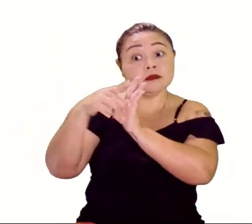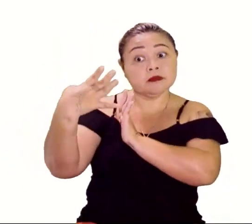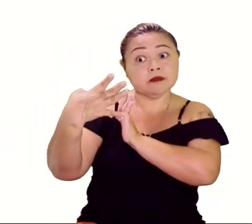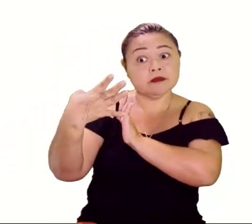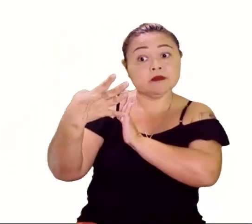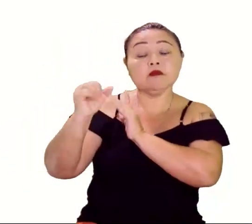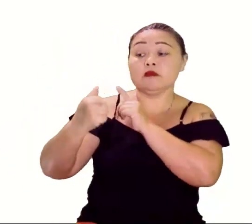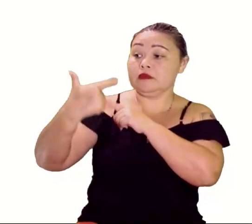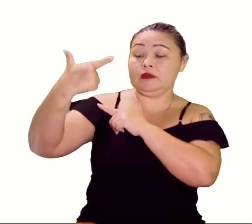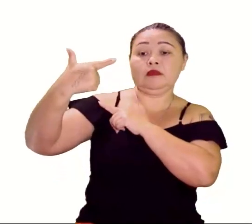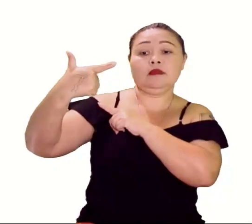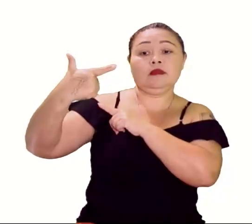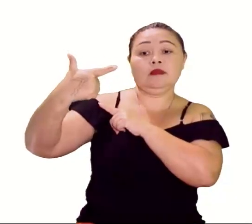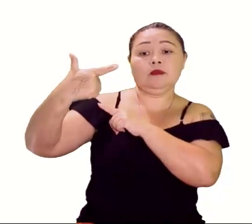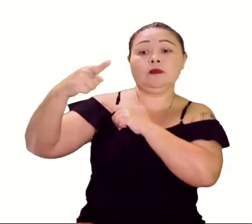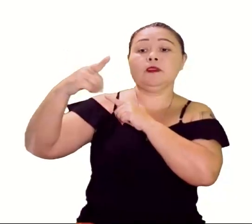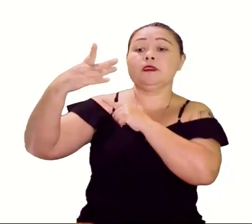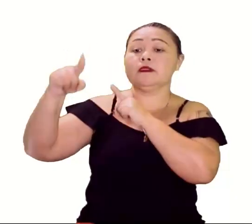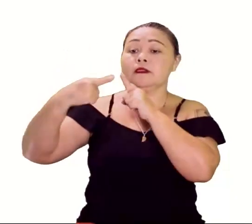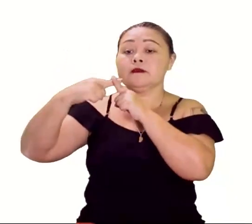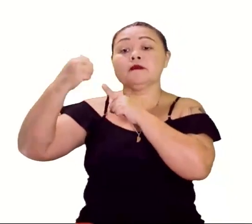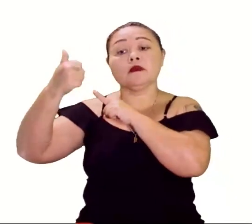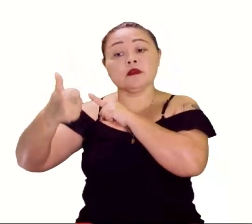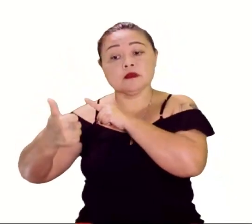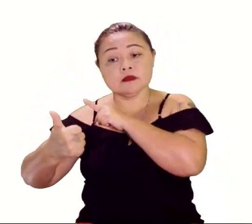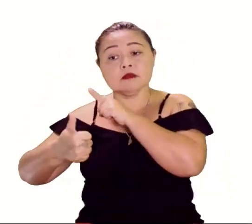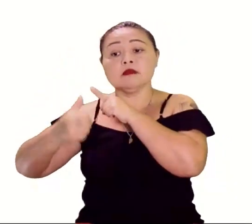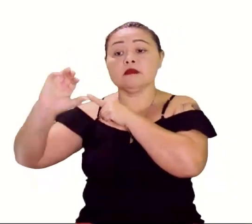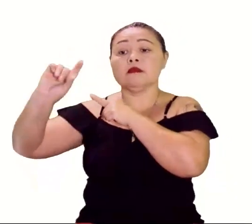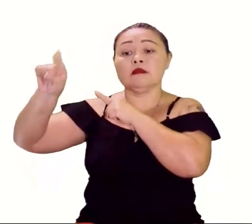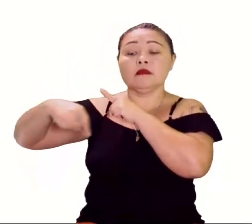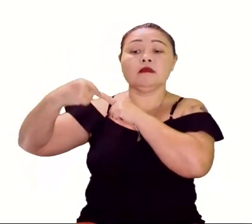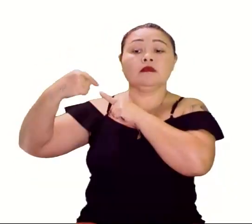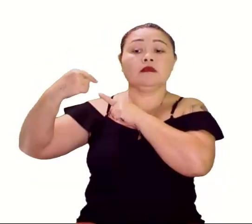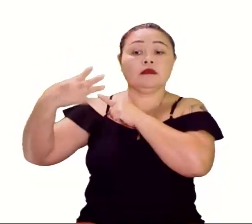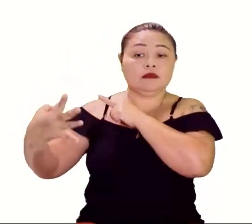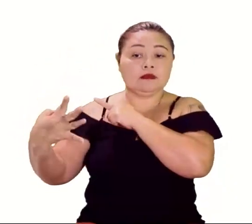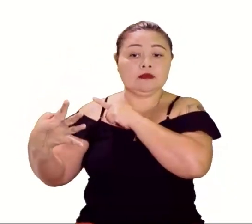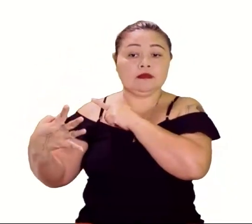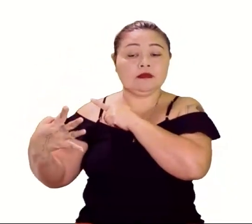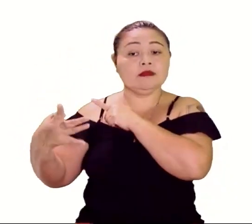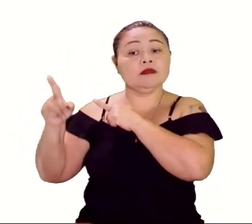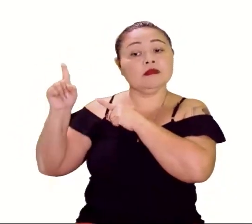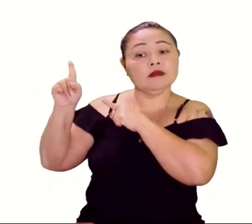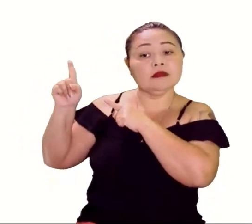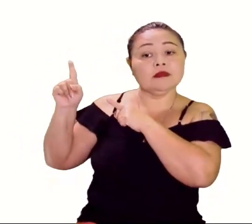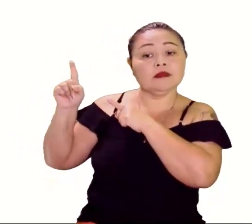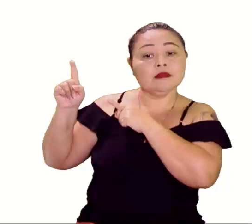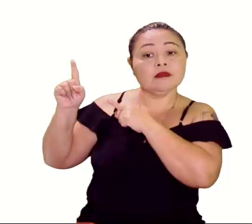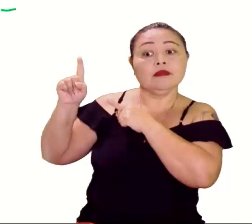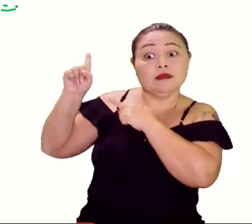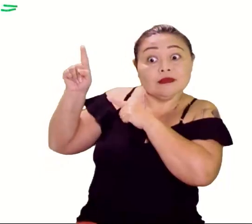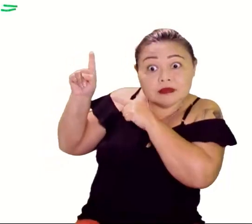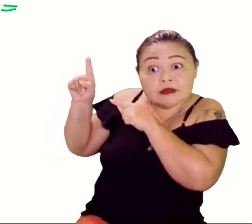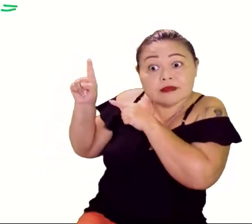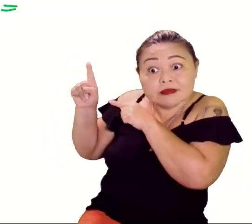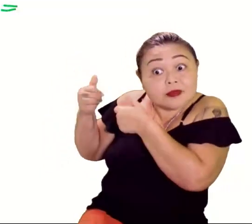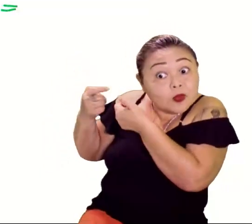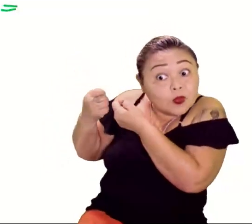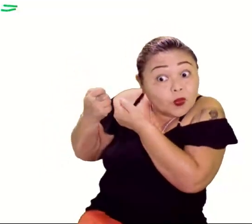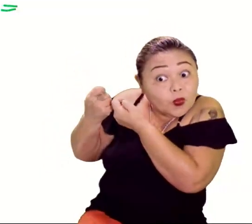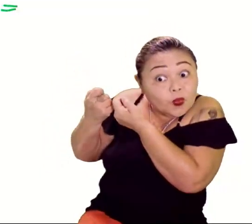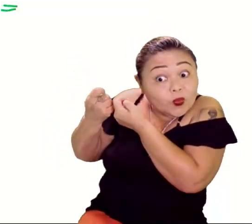4. Ao quadrado. Menos 4 vezes quem? O A é 1, o C é 4, né? Só mais um. Quase,